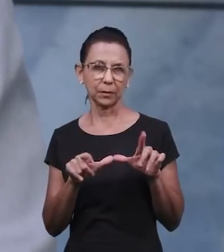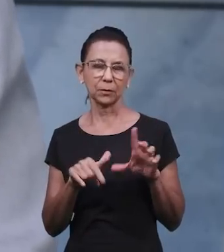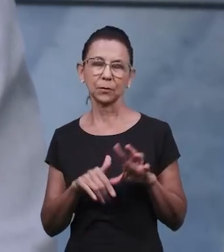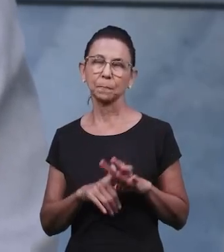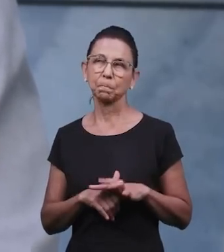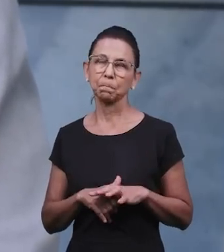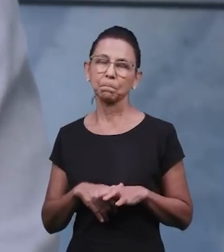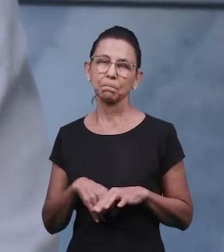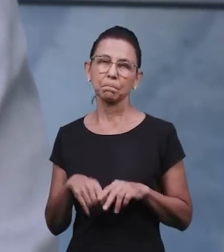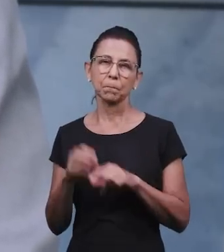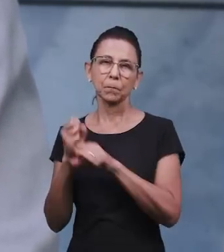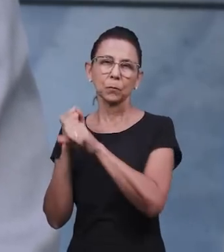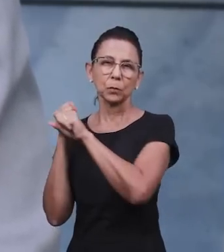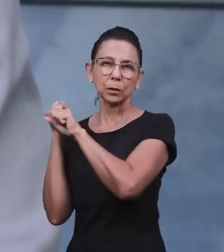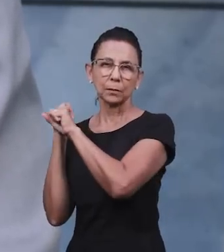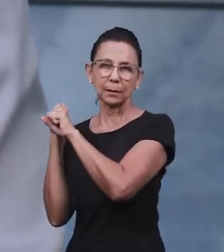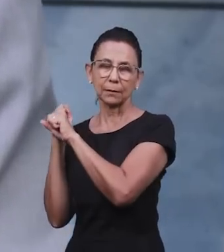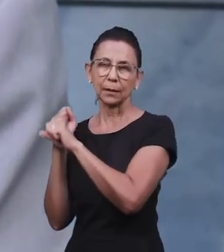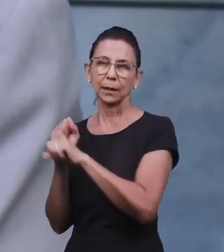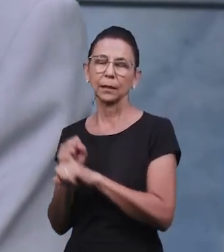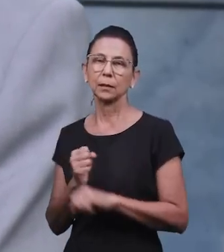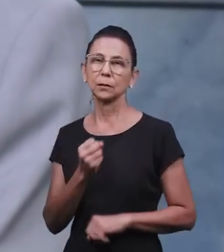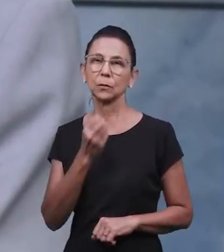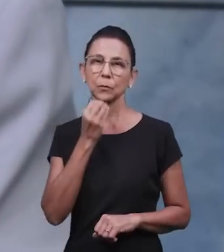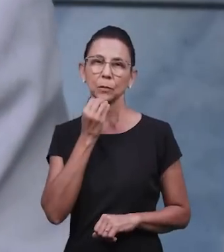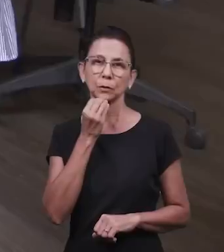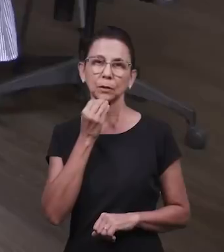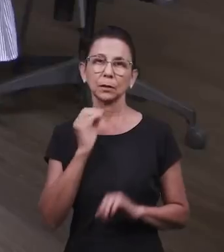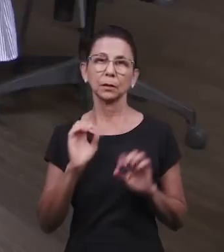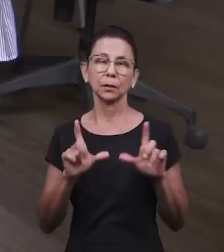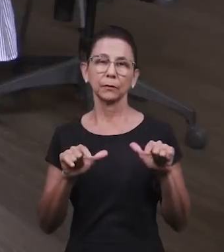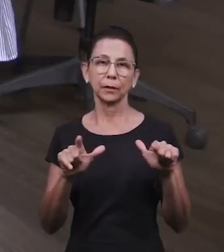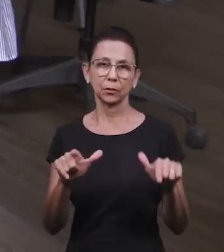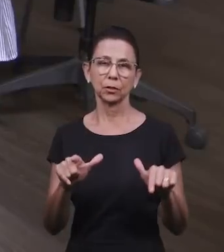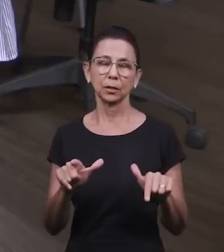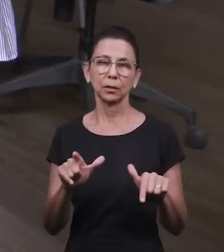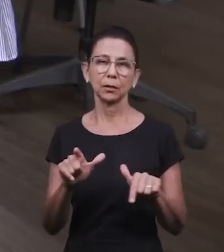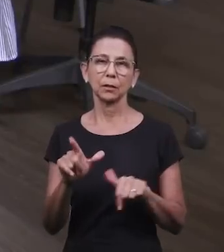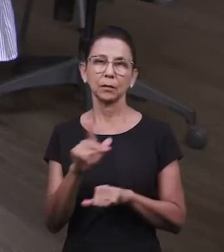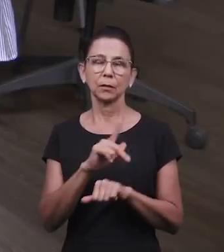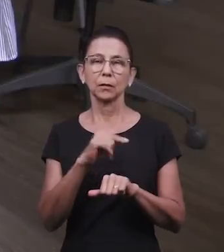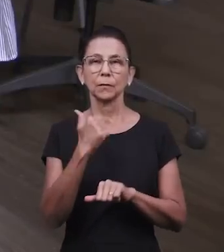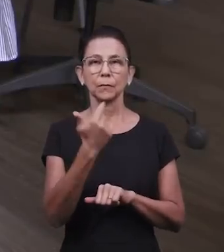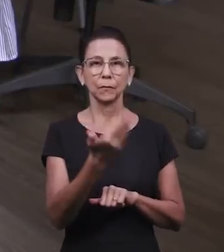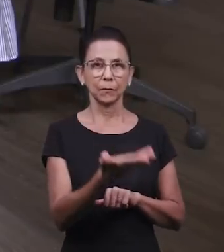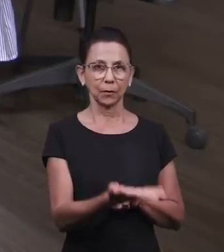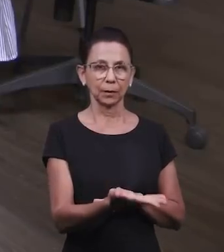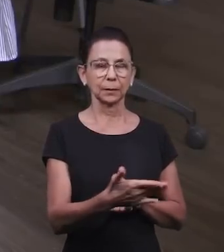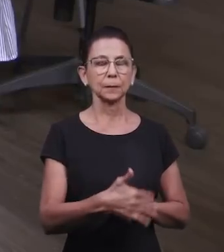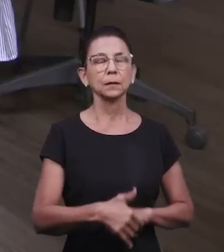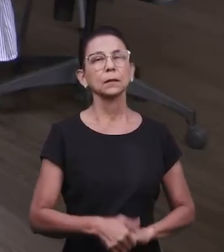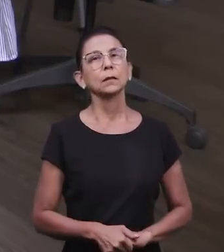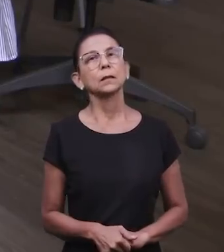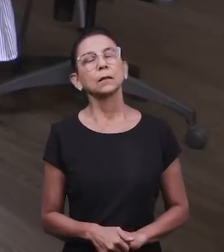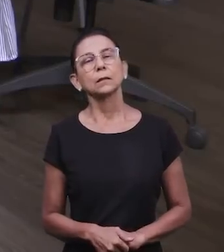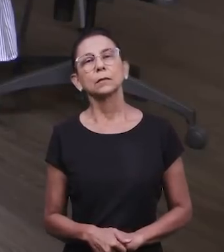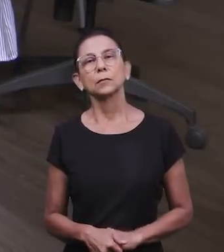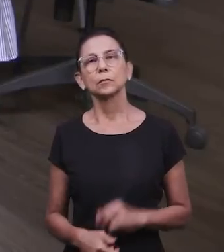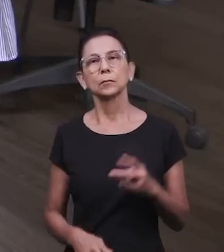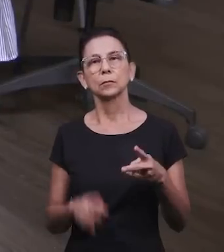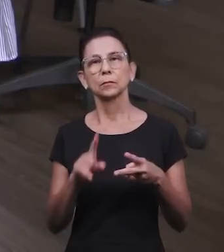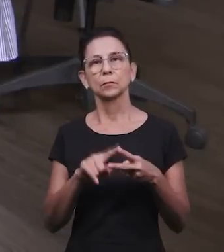viagem. Eu tive, alguns anos atrás, a oportunidade de fazer uma viagem para fora, né, fora do